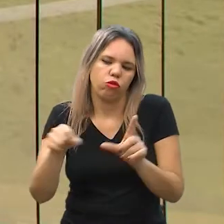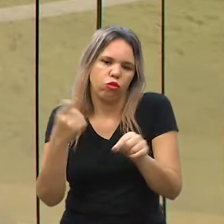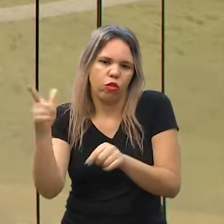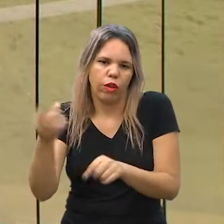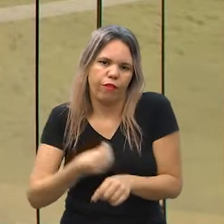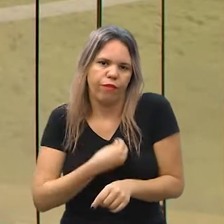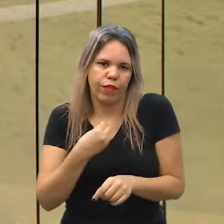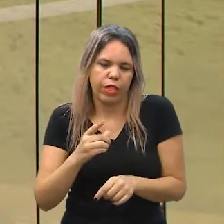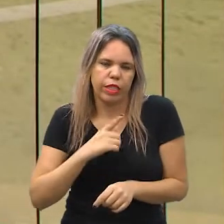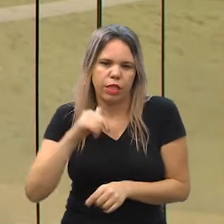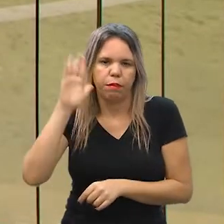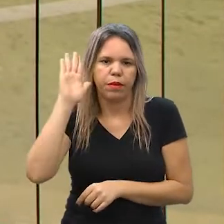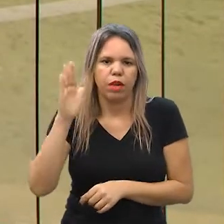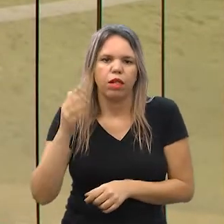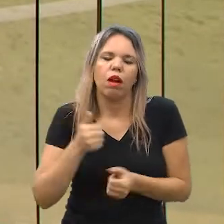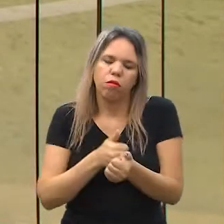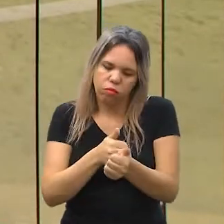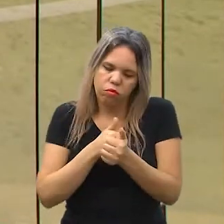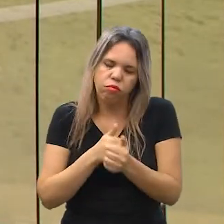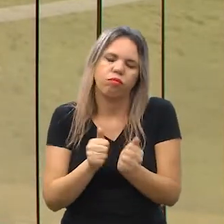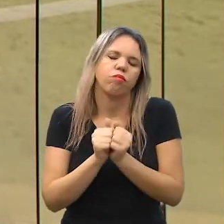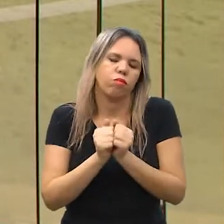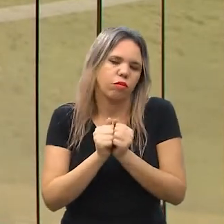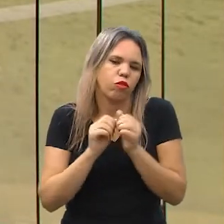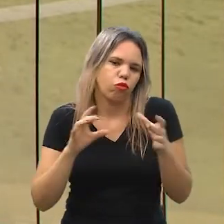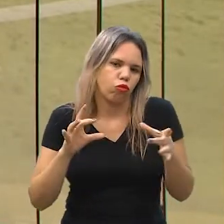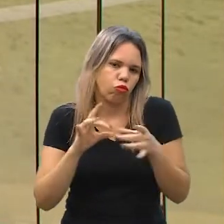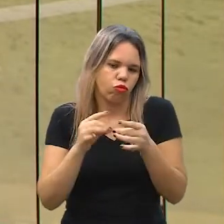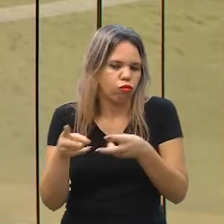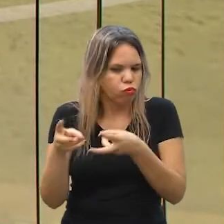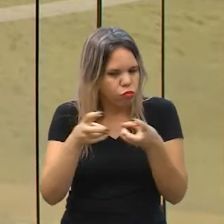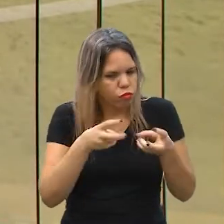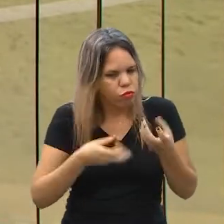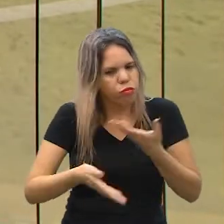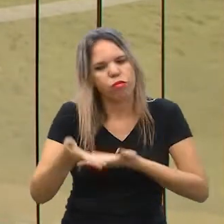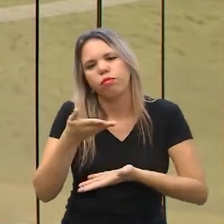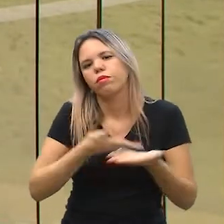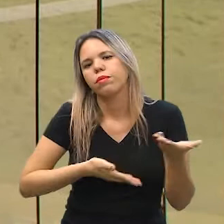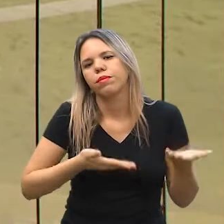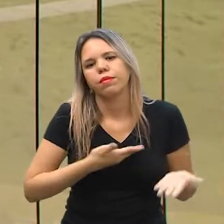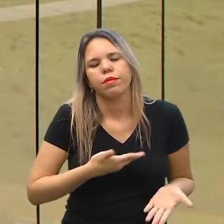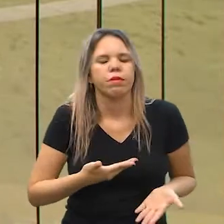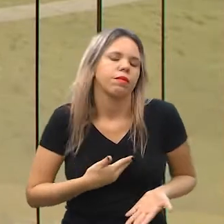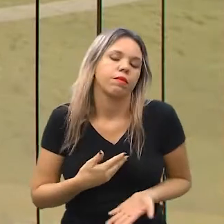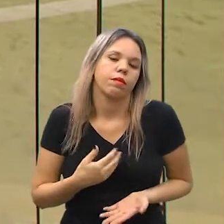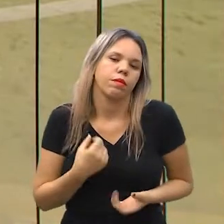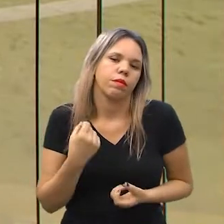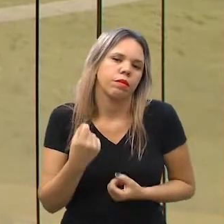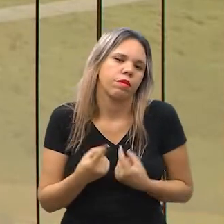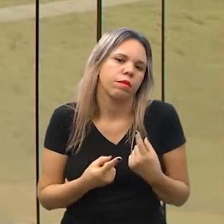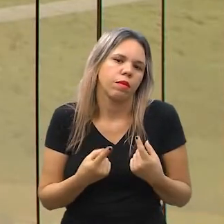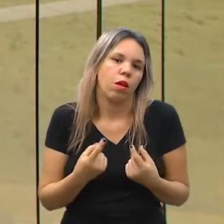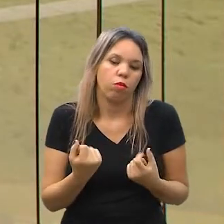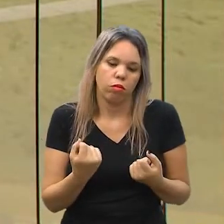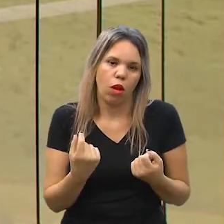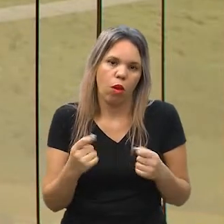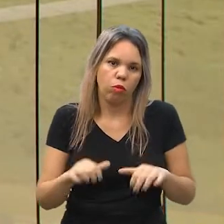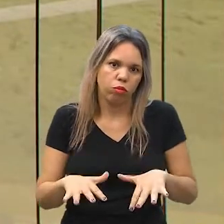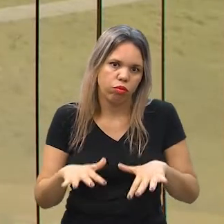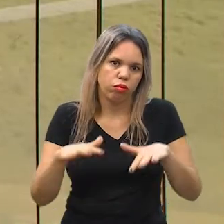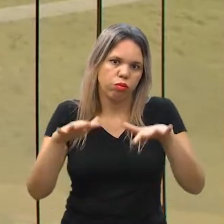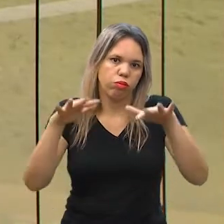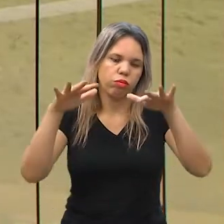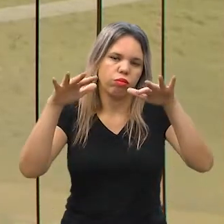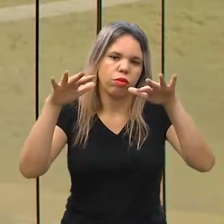não havia mais um companheirismo. Legal. Era o que a gente percebia entre os amigos, e muitos